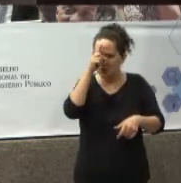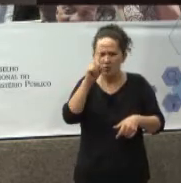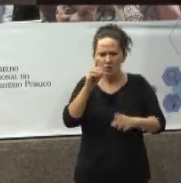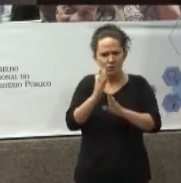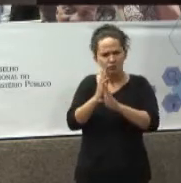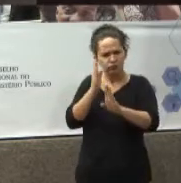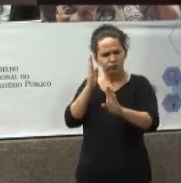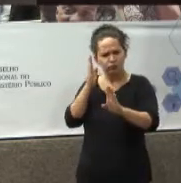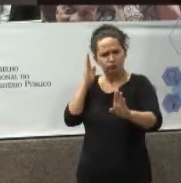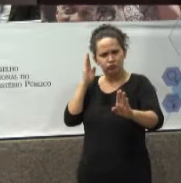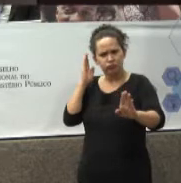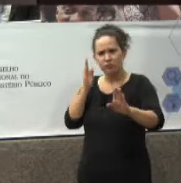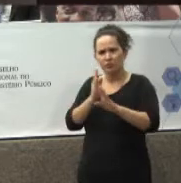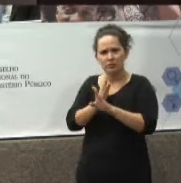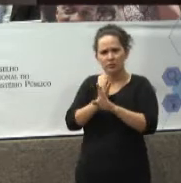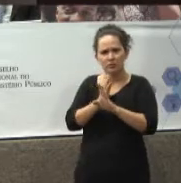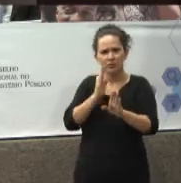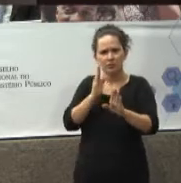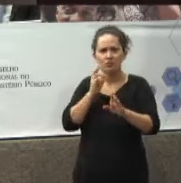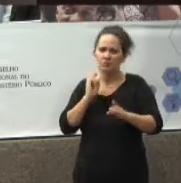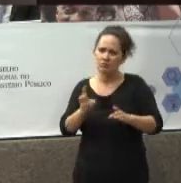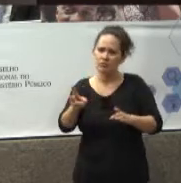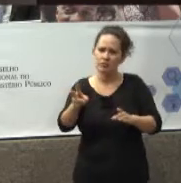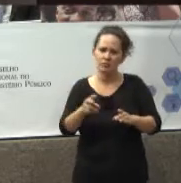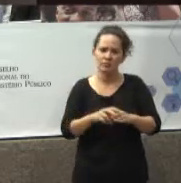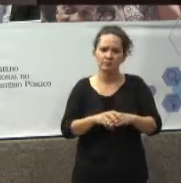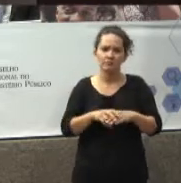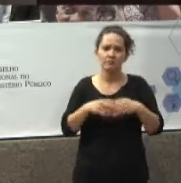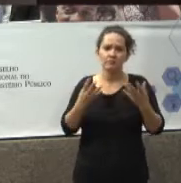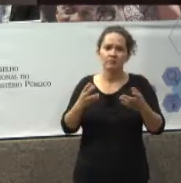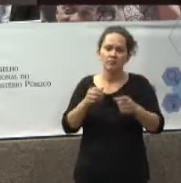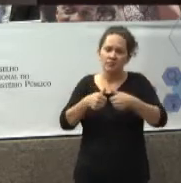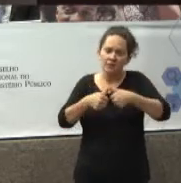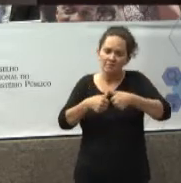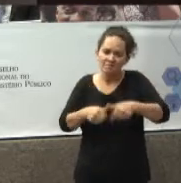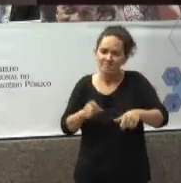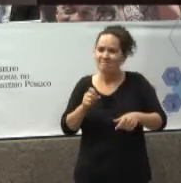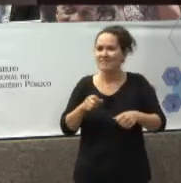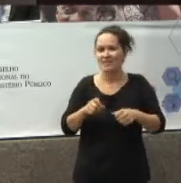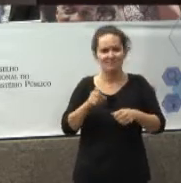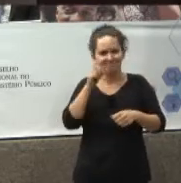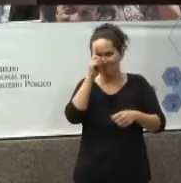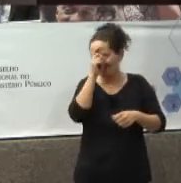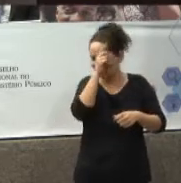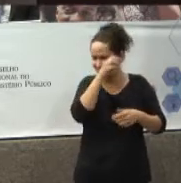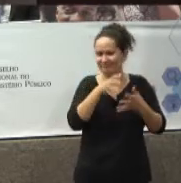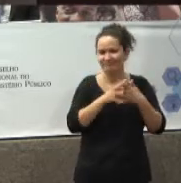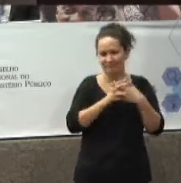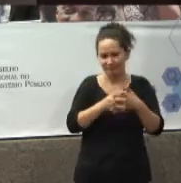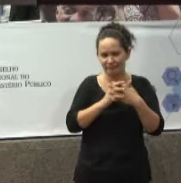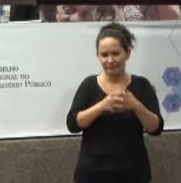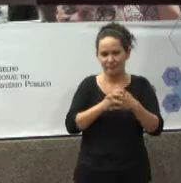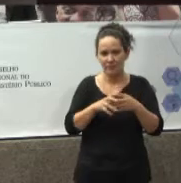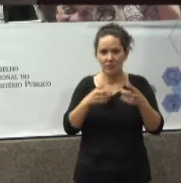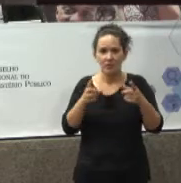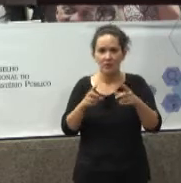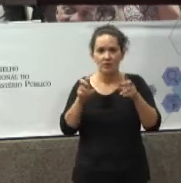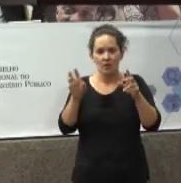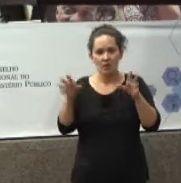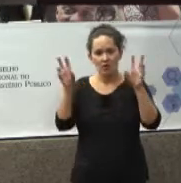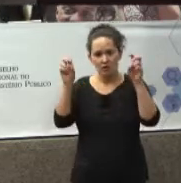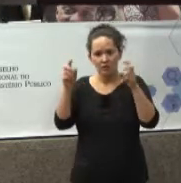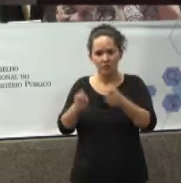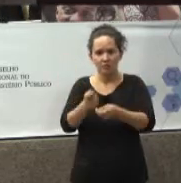né de regulação de uti e aí e fica complicado essa situação né mas numa situação onde há uma